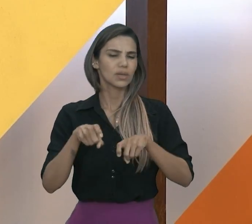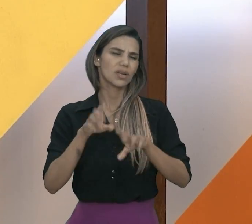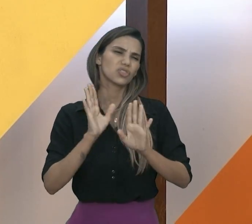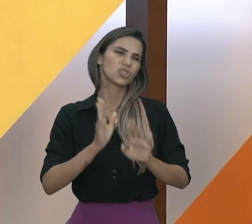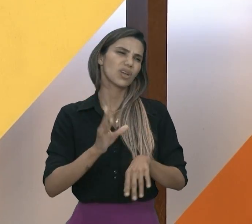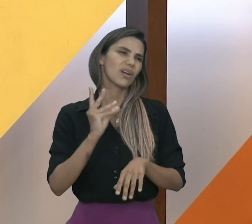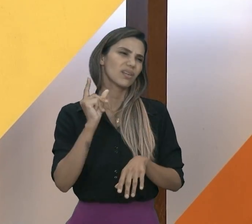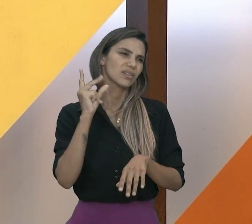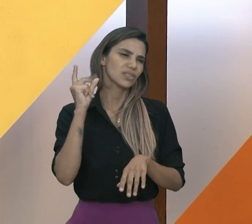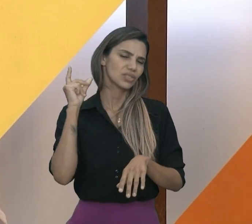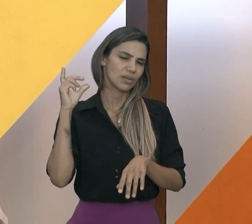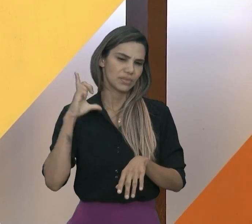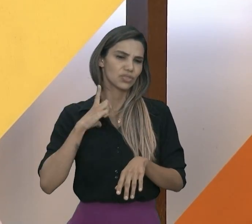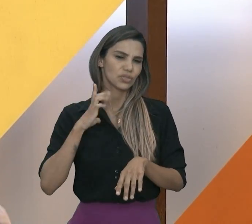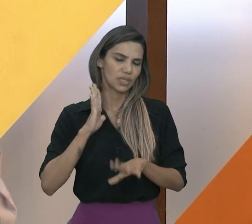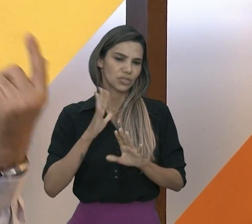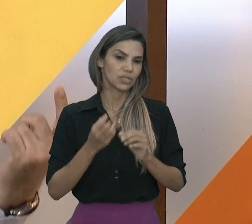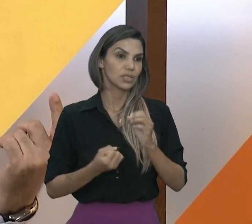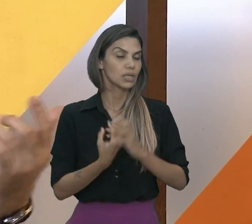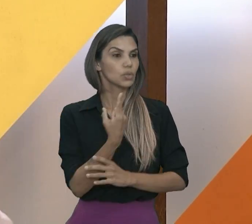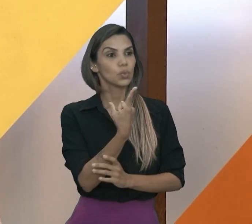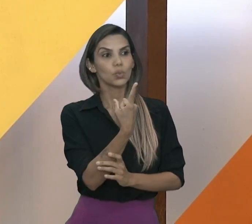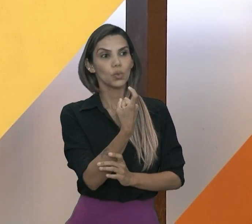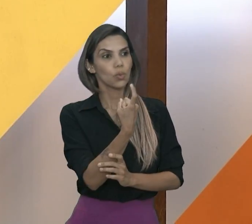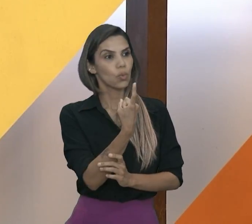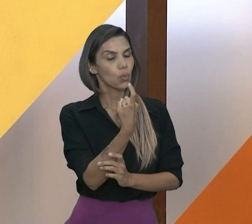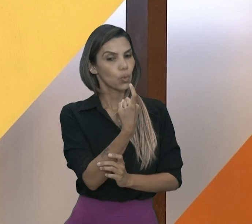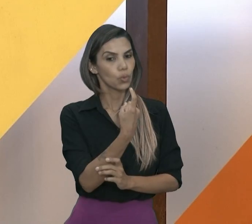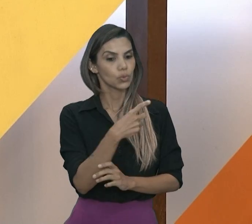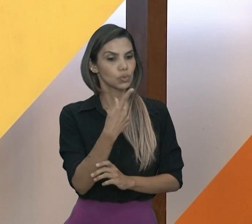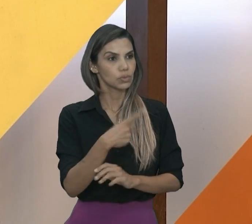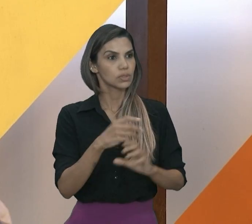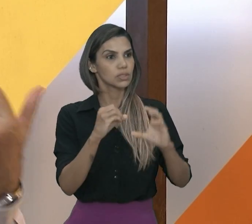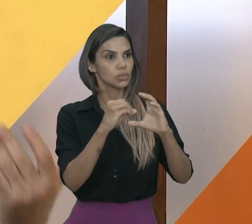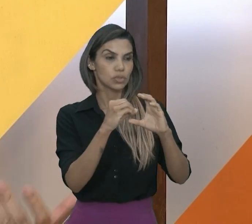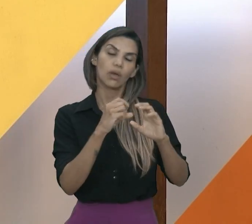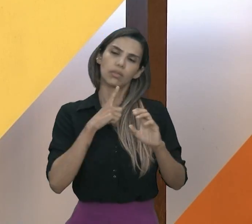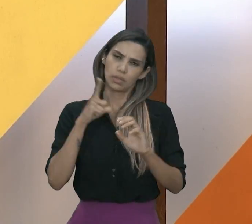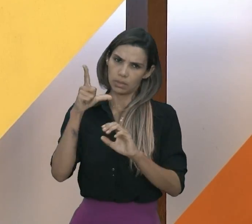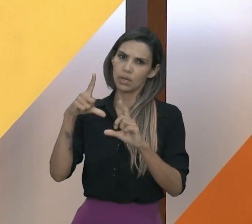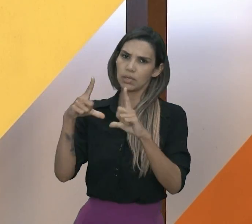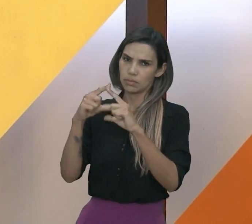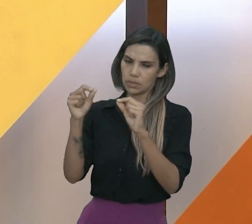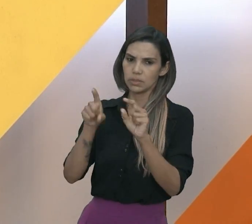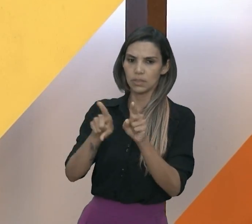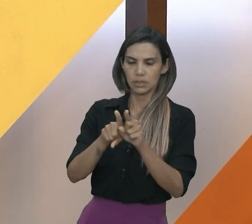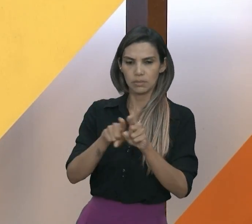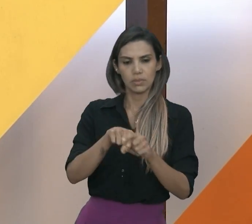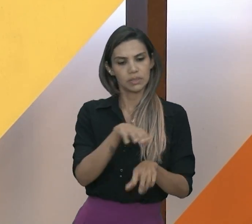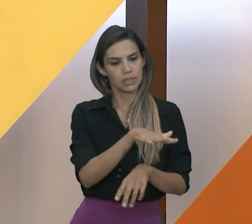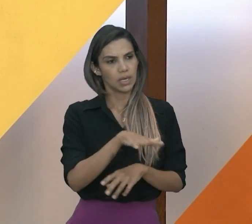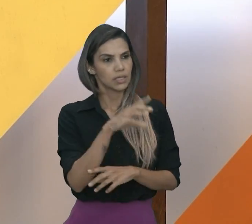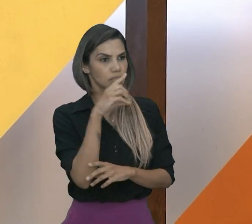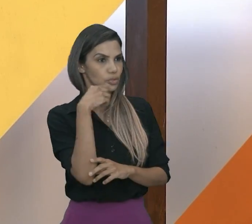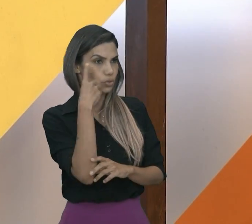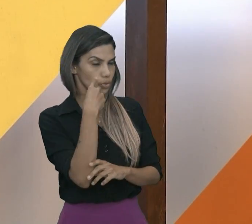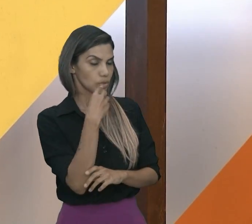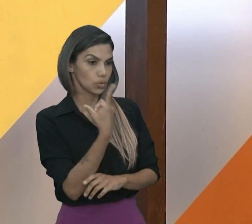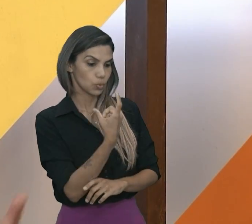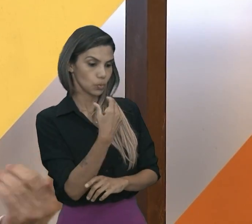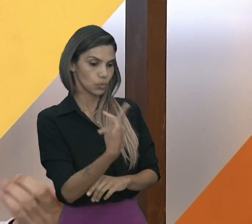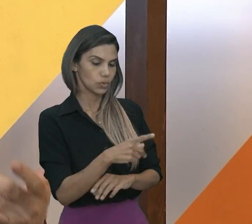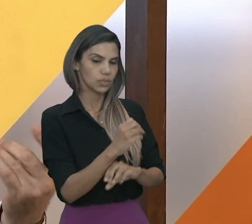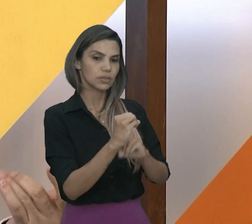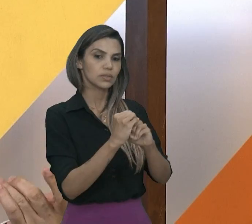e finalmente era o único programa no Centro-Oeste, com exceção de Brasília, em direito. Depois tornou-se